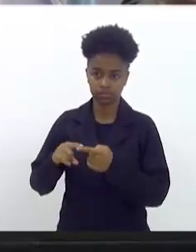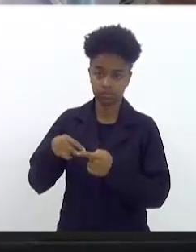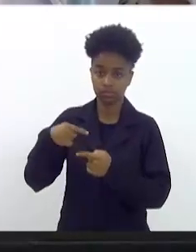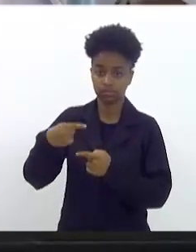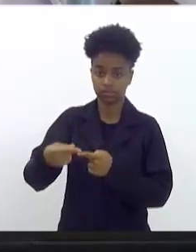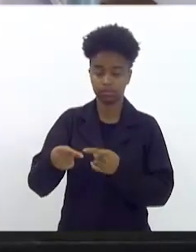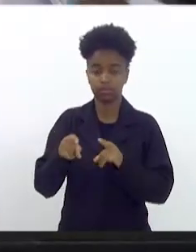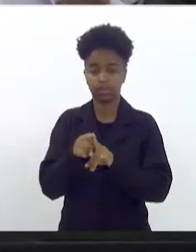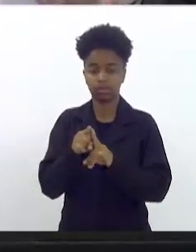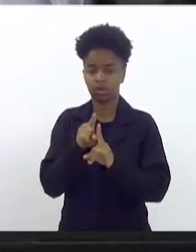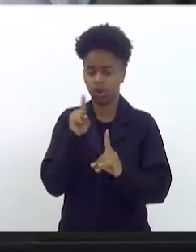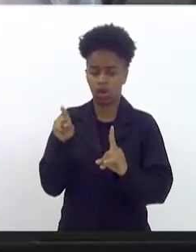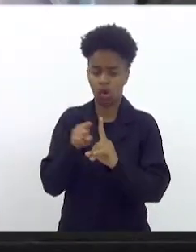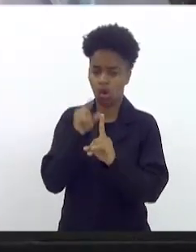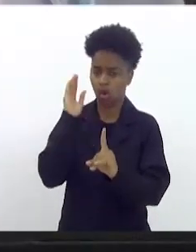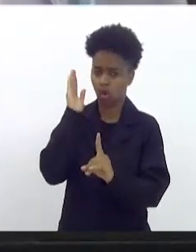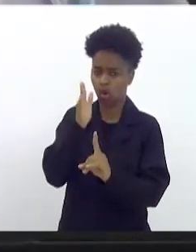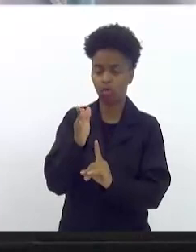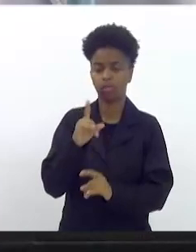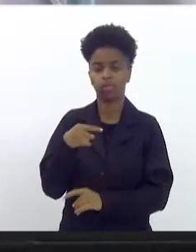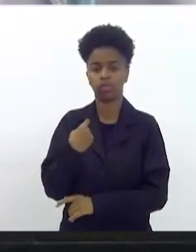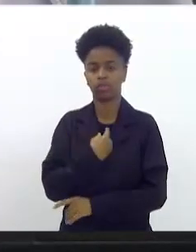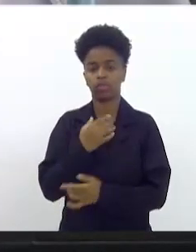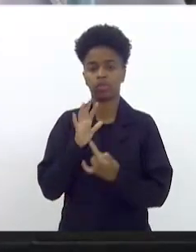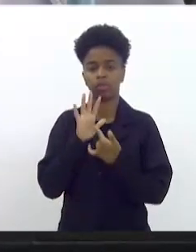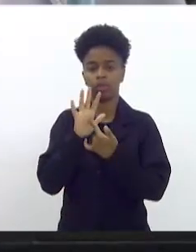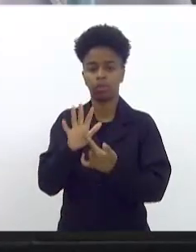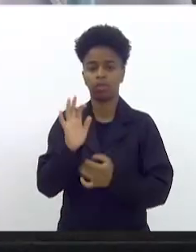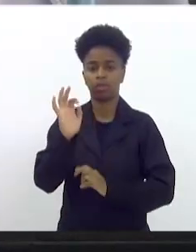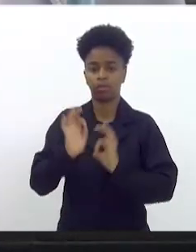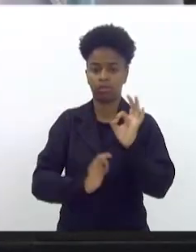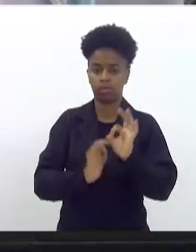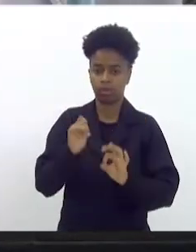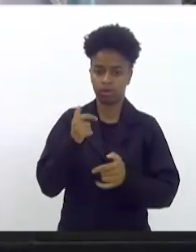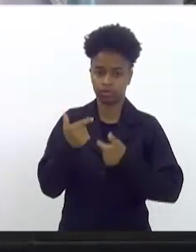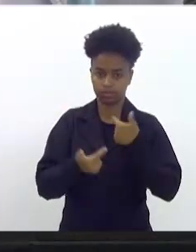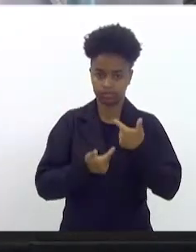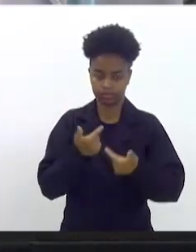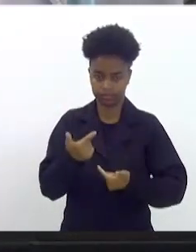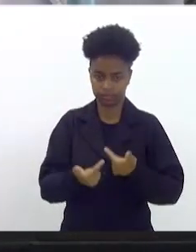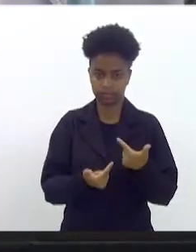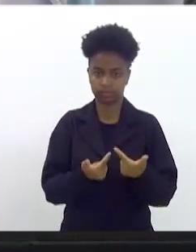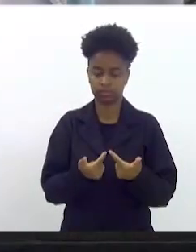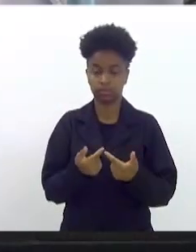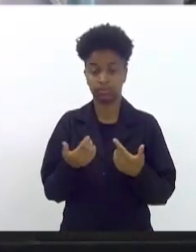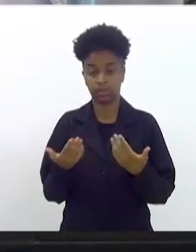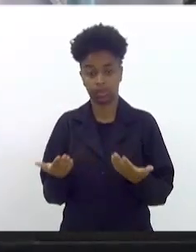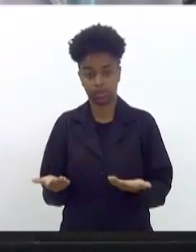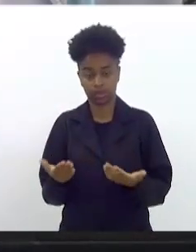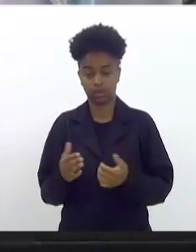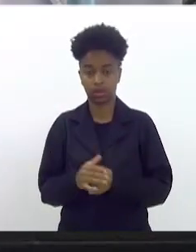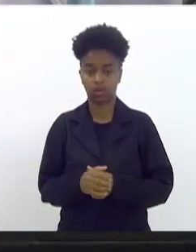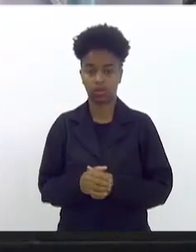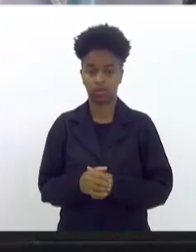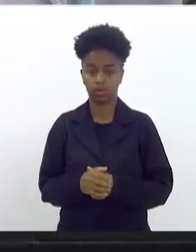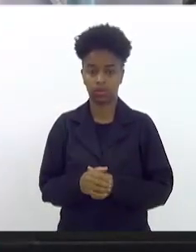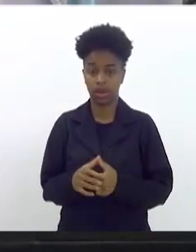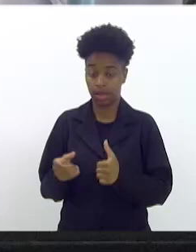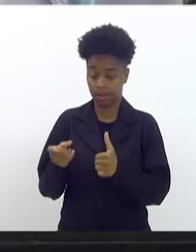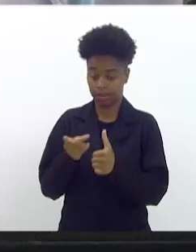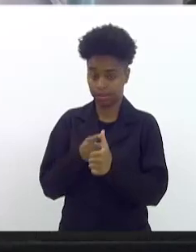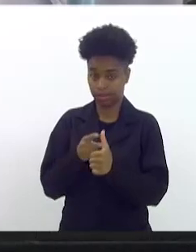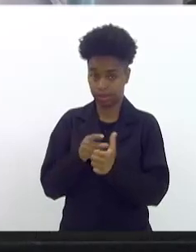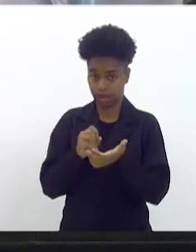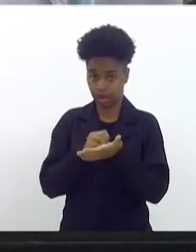forma muito objetiva, nós apresentamos o plano de trabalho, né? Então, a nossa primeira